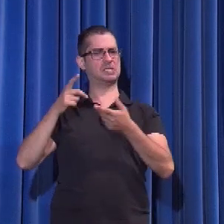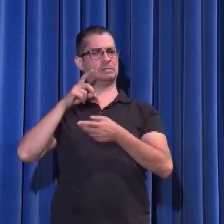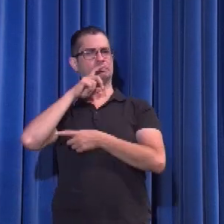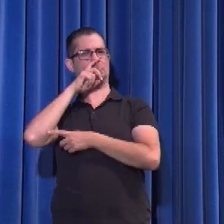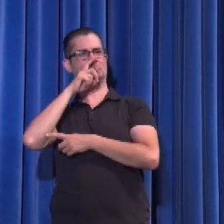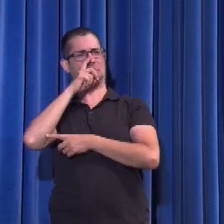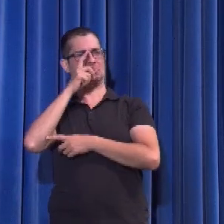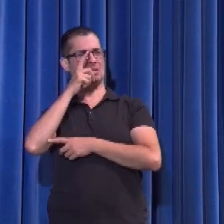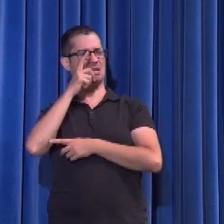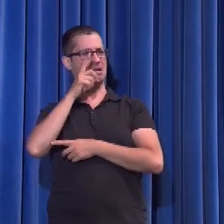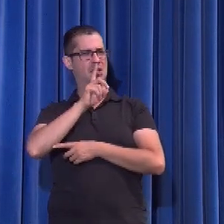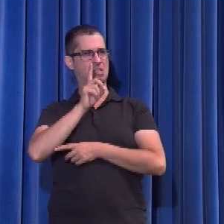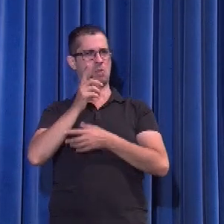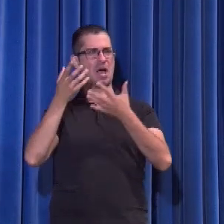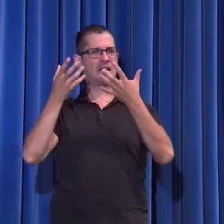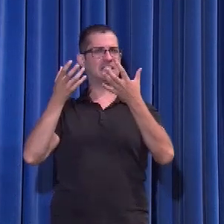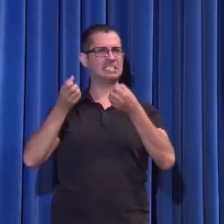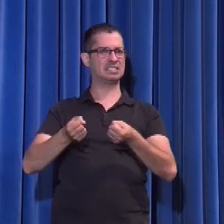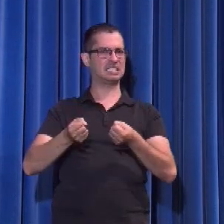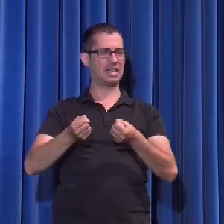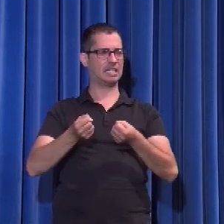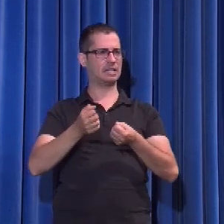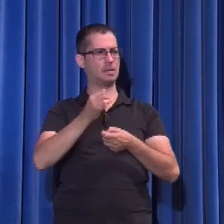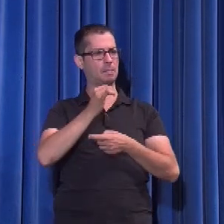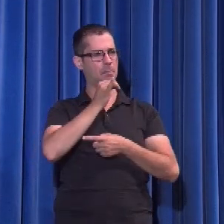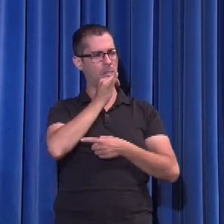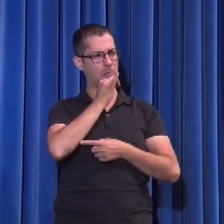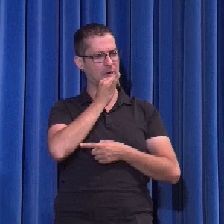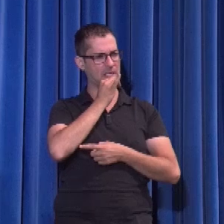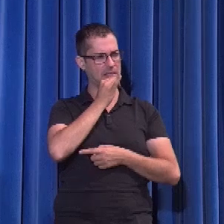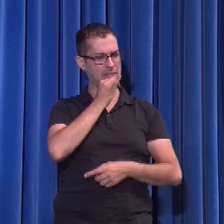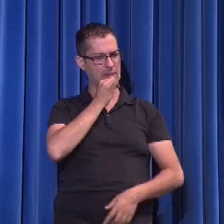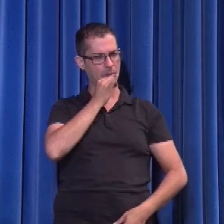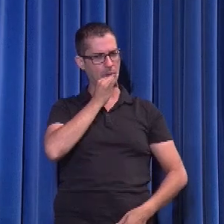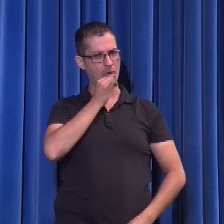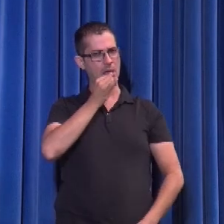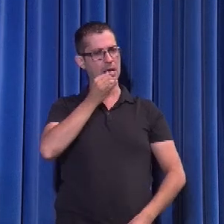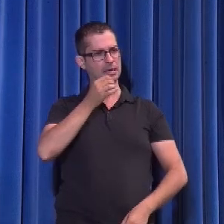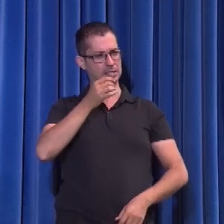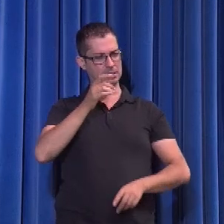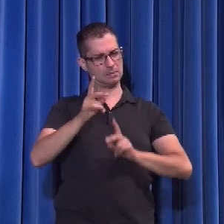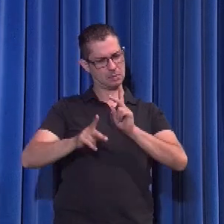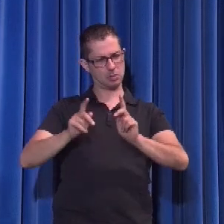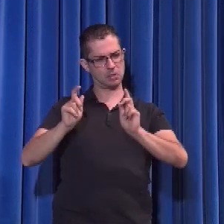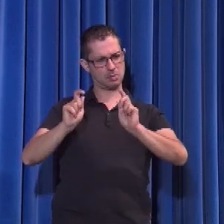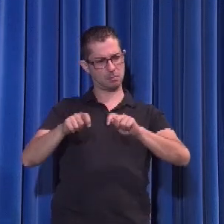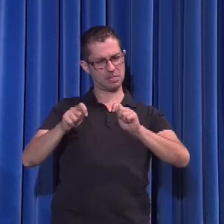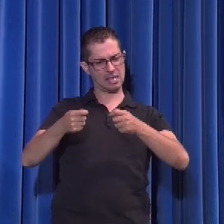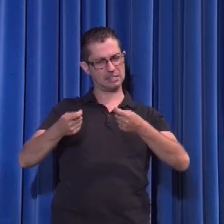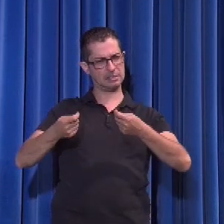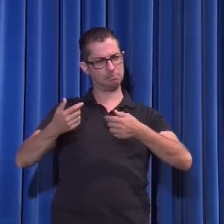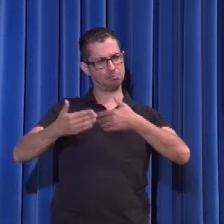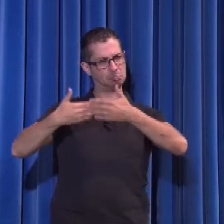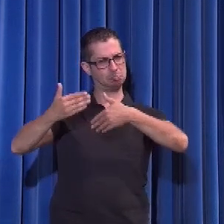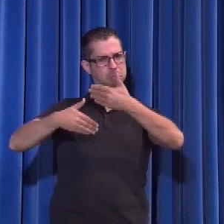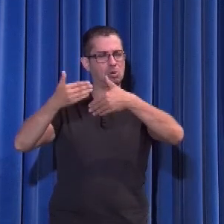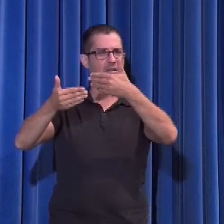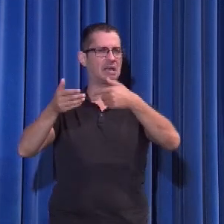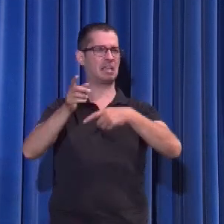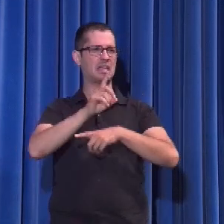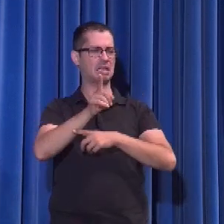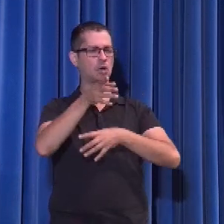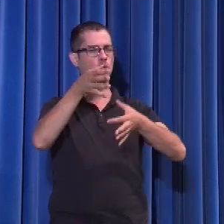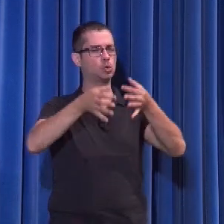Não defendem a causa dos órfãos, para que prosperem, nem julgam o direito dos